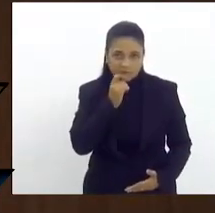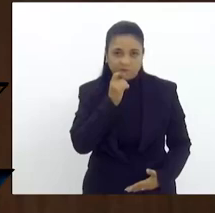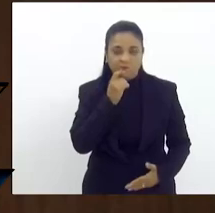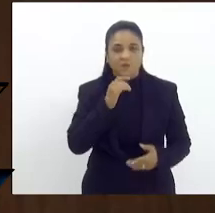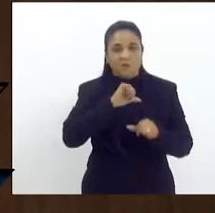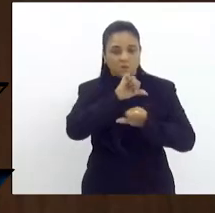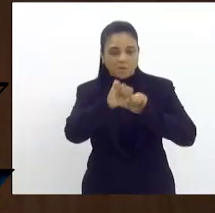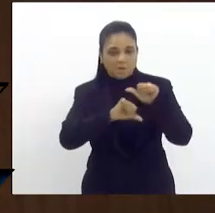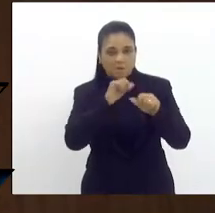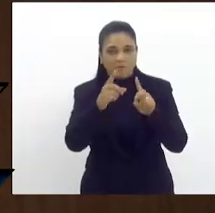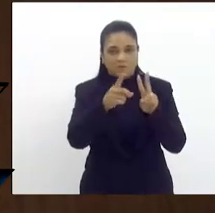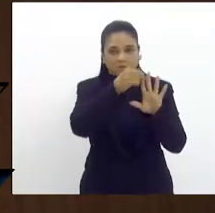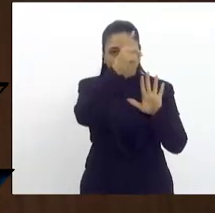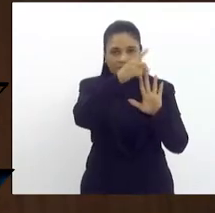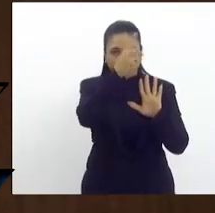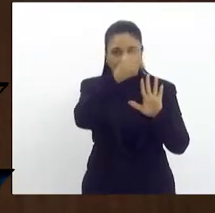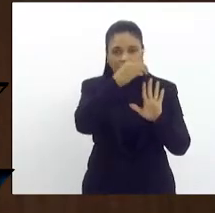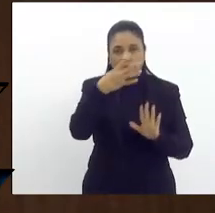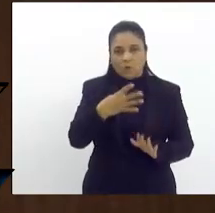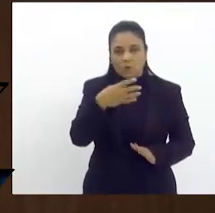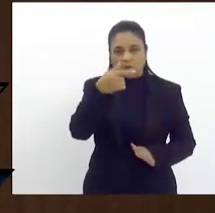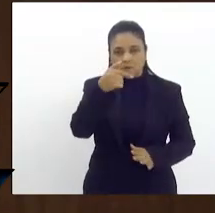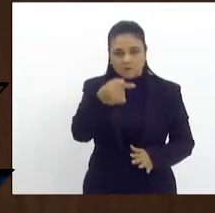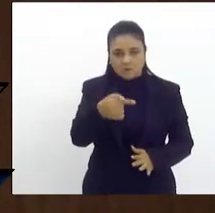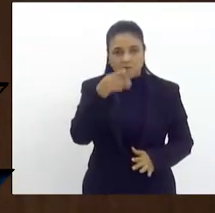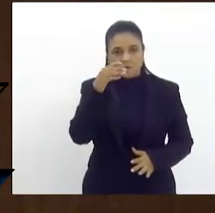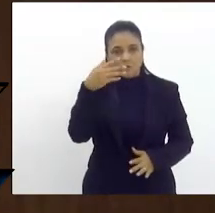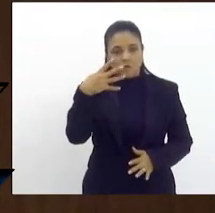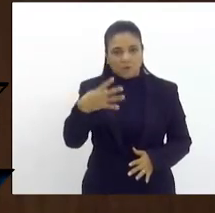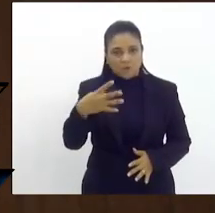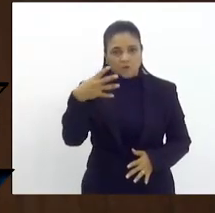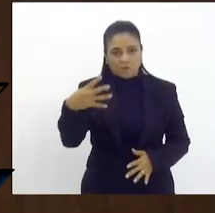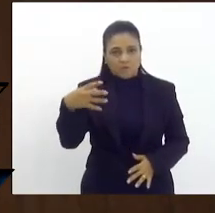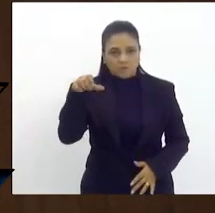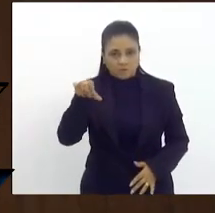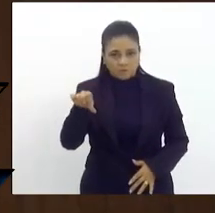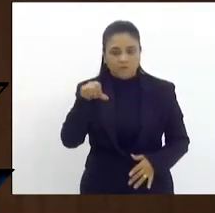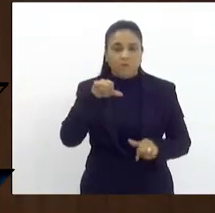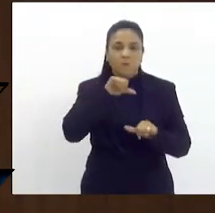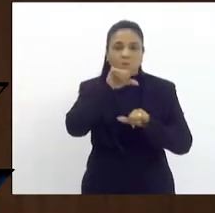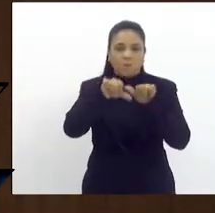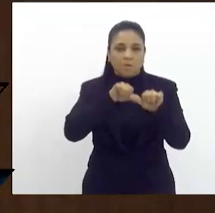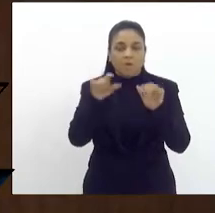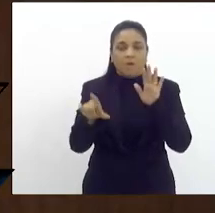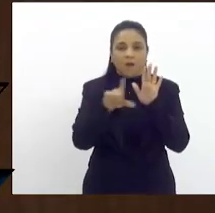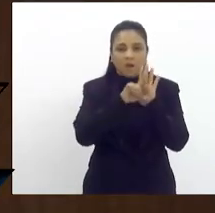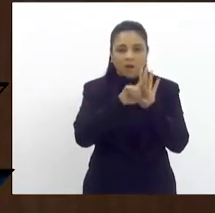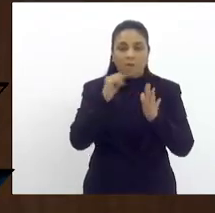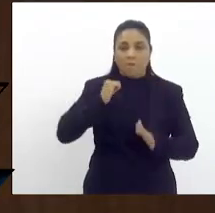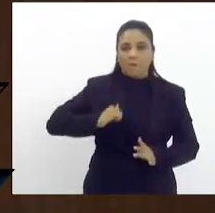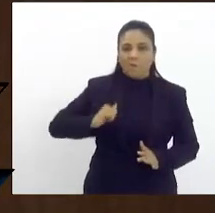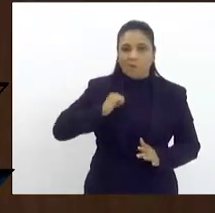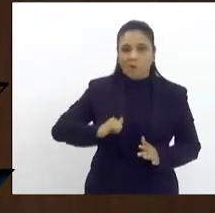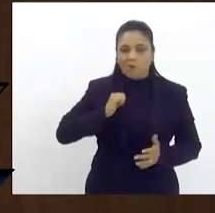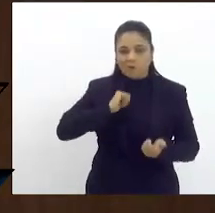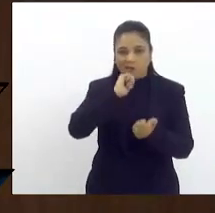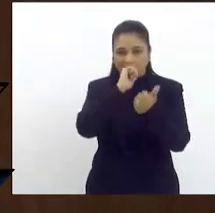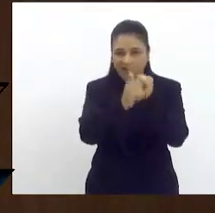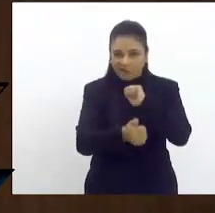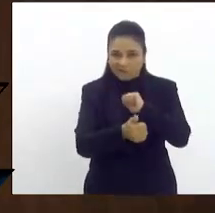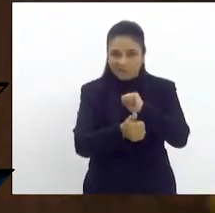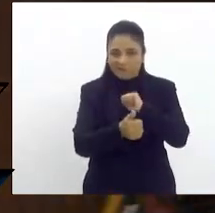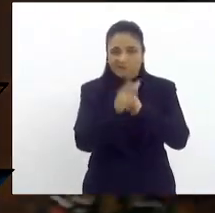alteração do Decreto 47949 que regulamenta a lei que institui o programa bolsa atleta para tornar totalmente